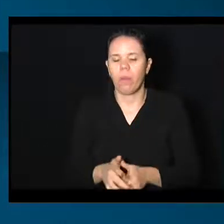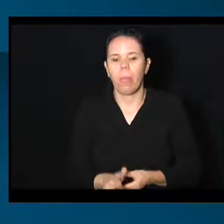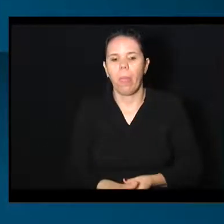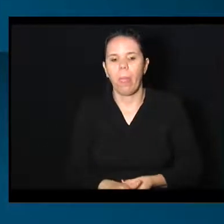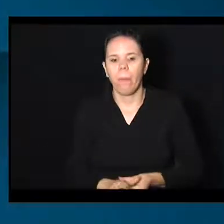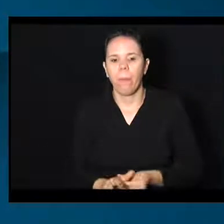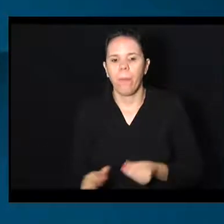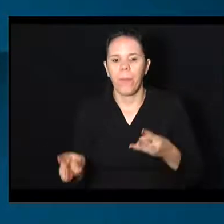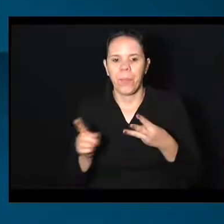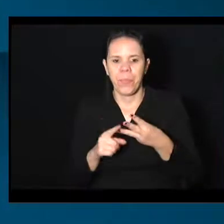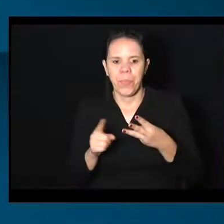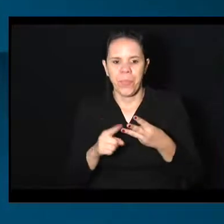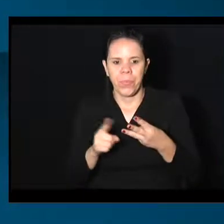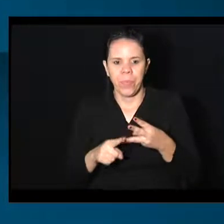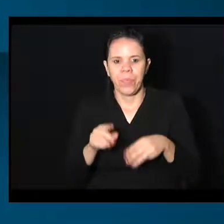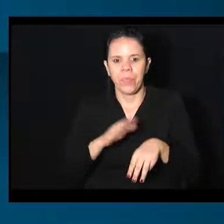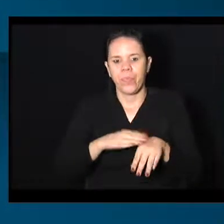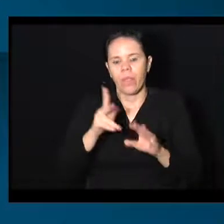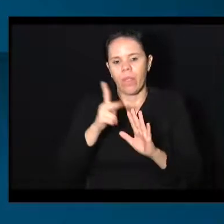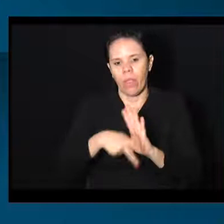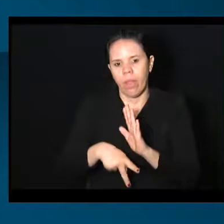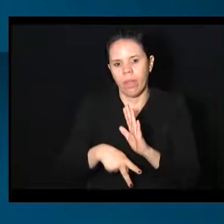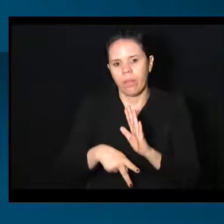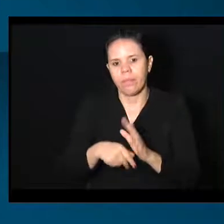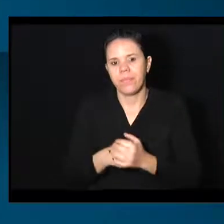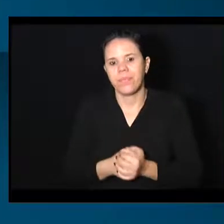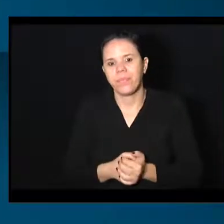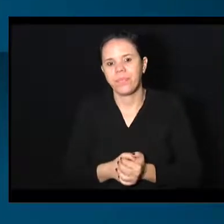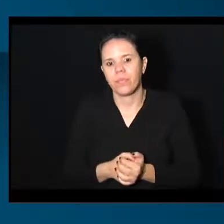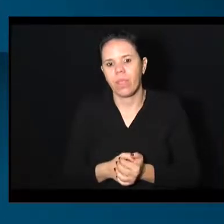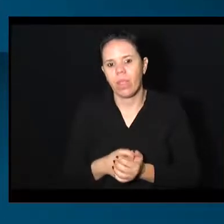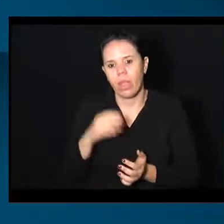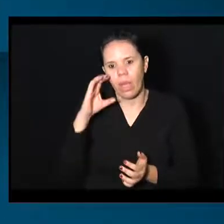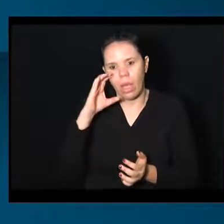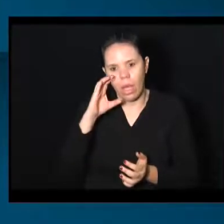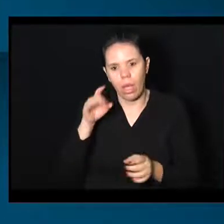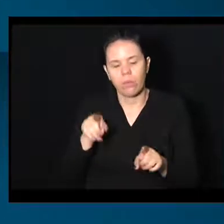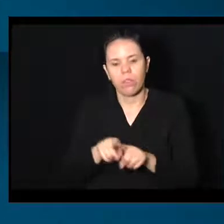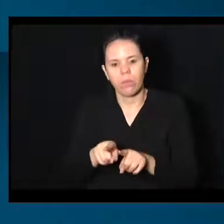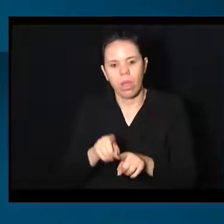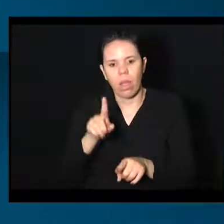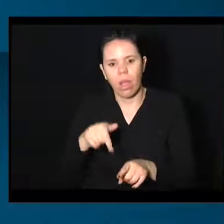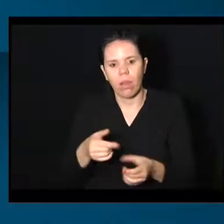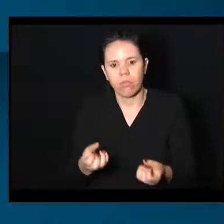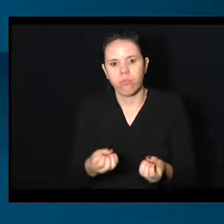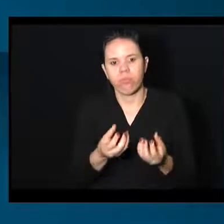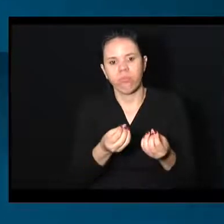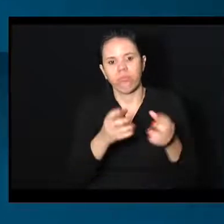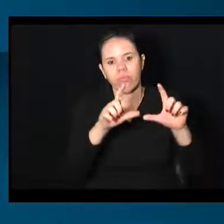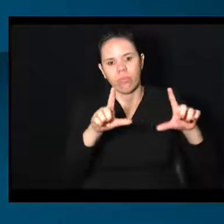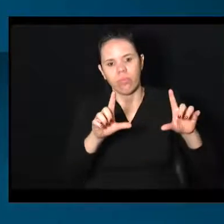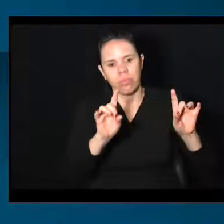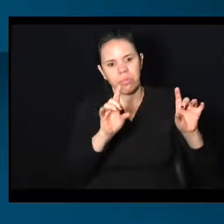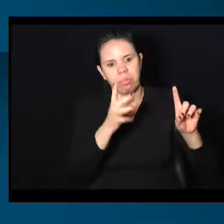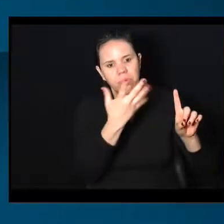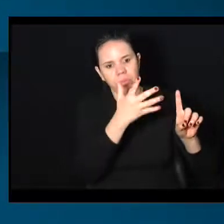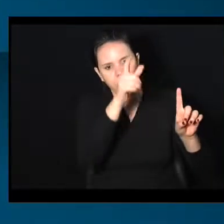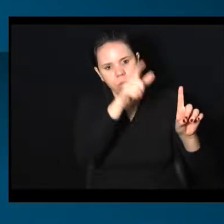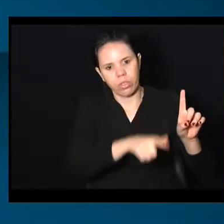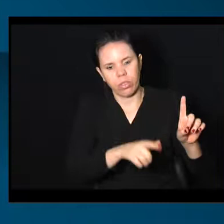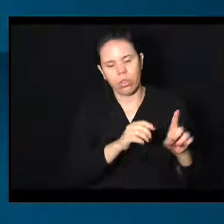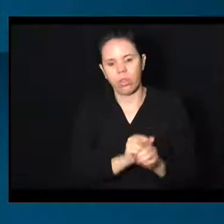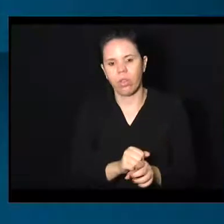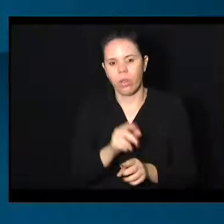projeto de autoria do vereador Carmo Luiz, que concede o diploma de mérito educacional professor Darcy Ribeiro a Aldair